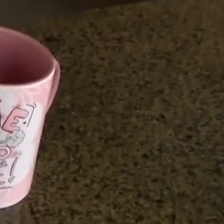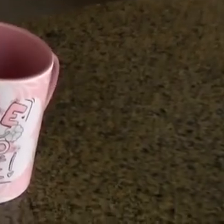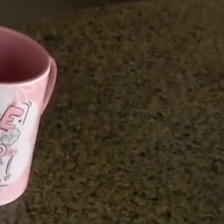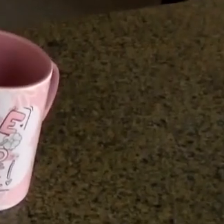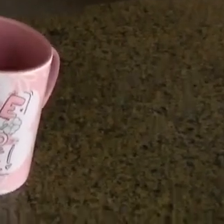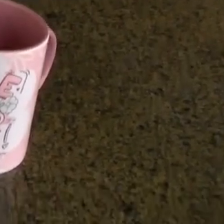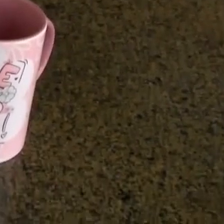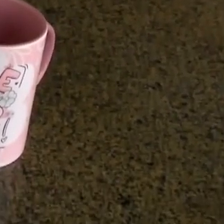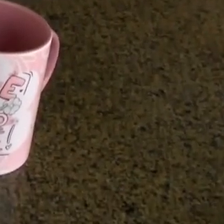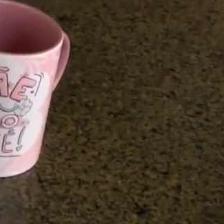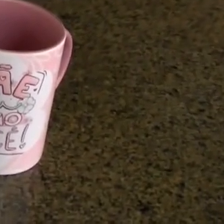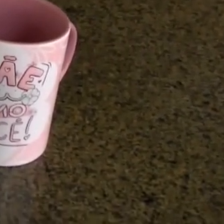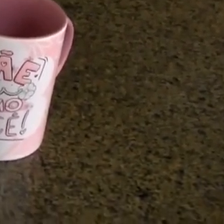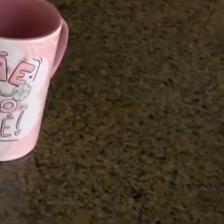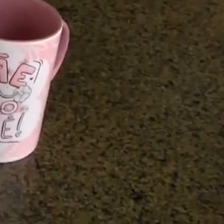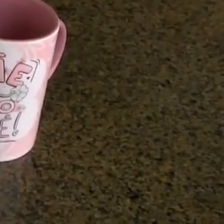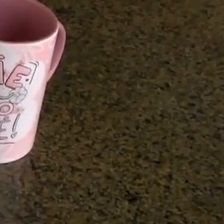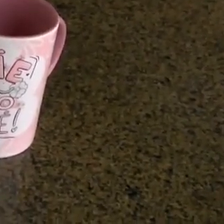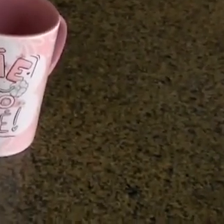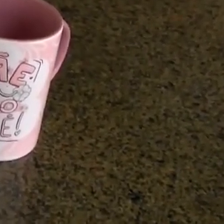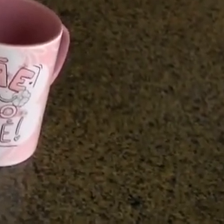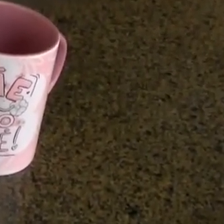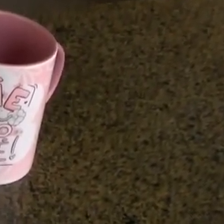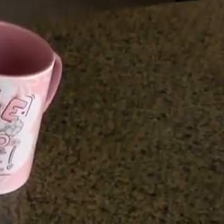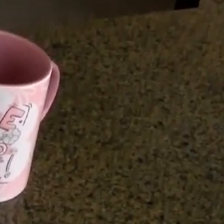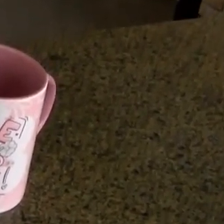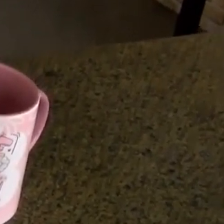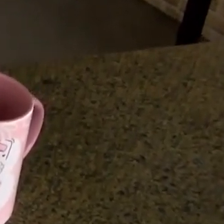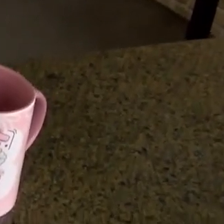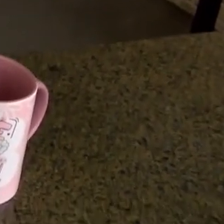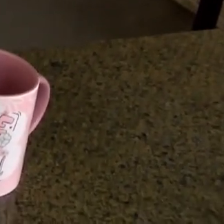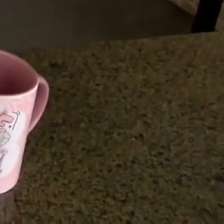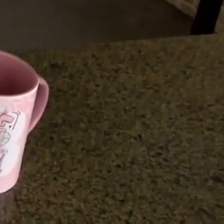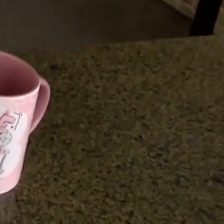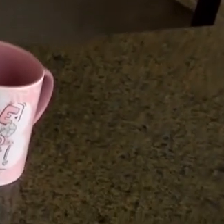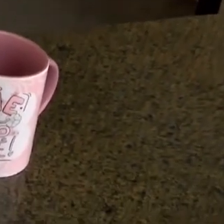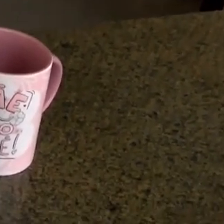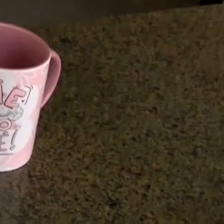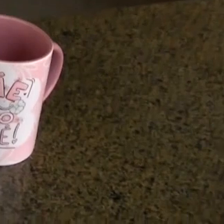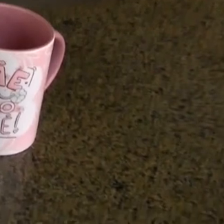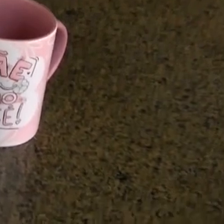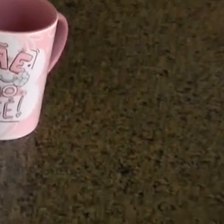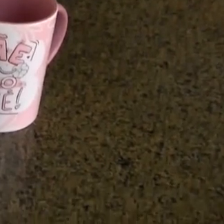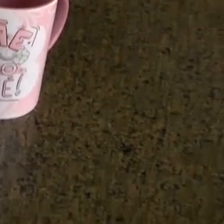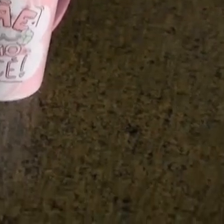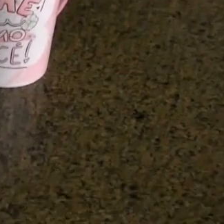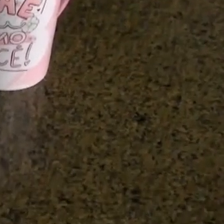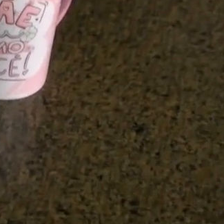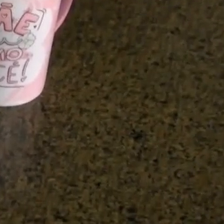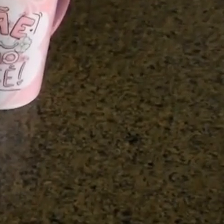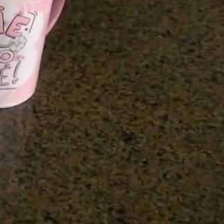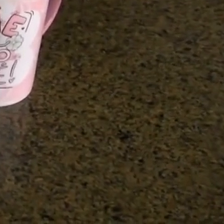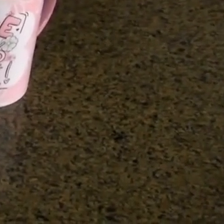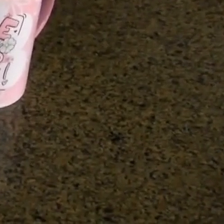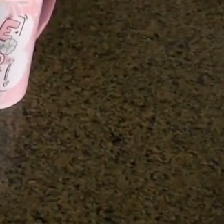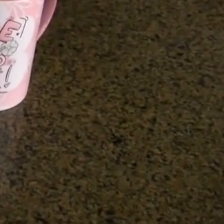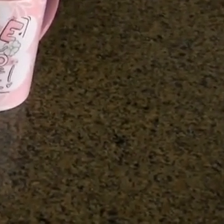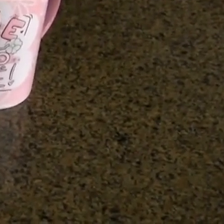aprende. Deixa eu só tirar aqui para que vocês visualizem melhor. Ó,